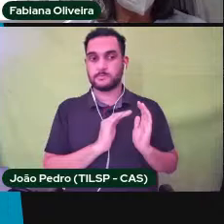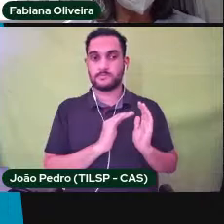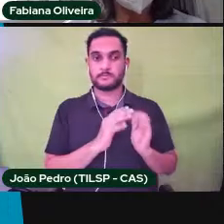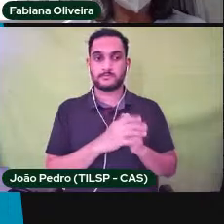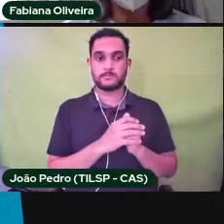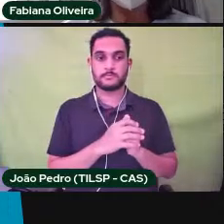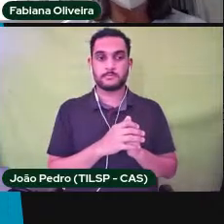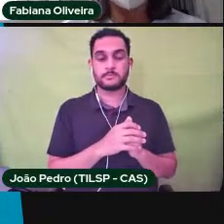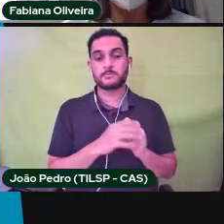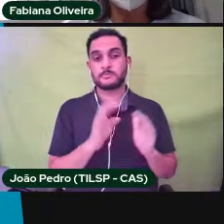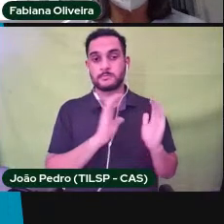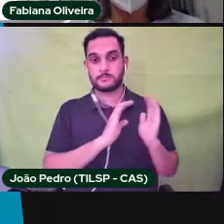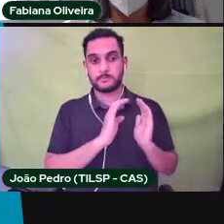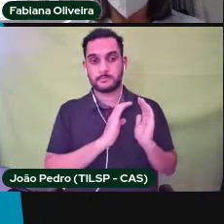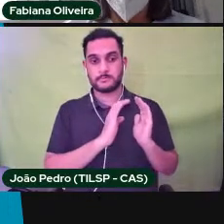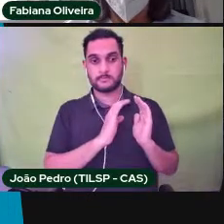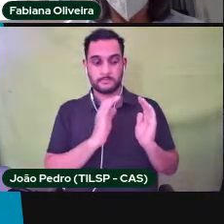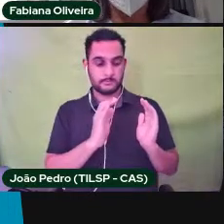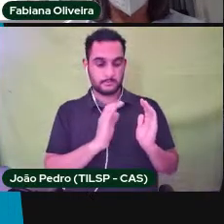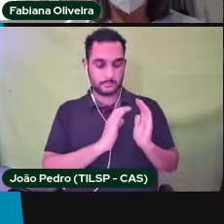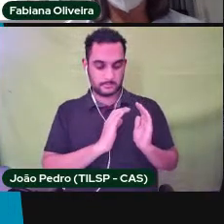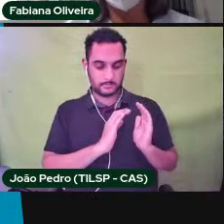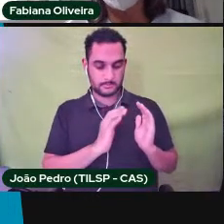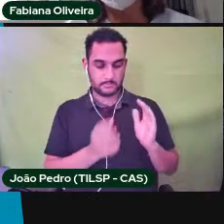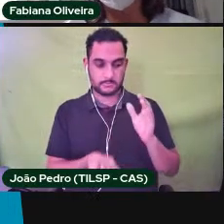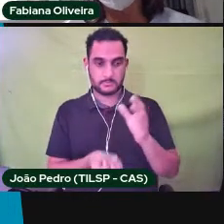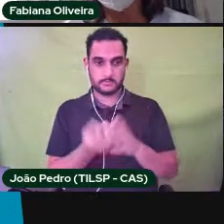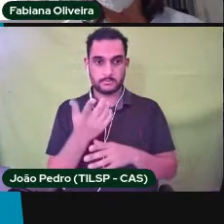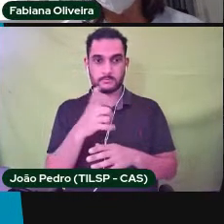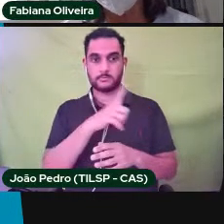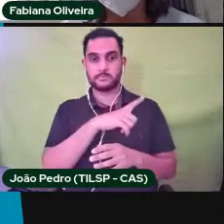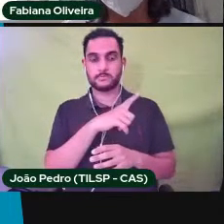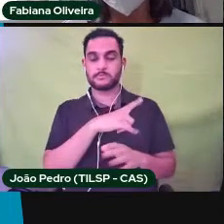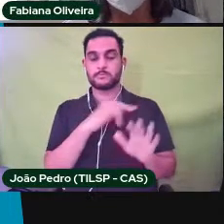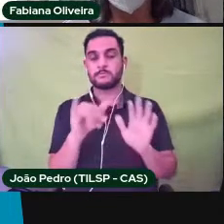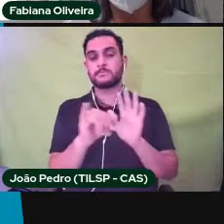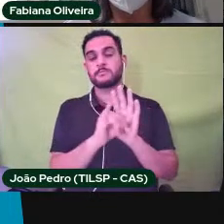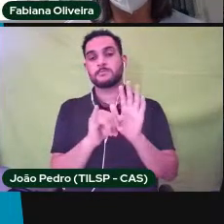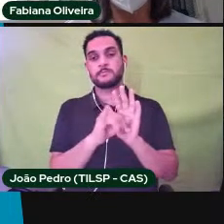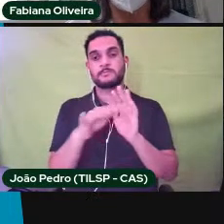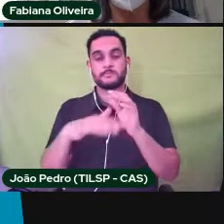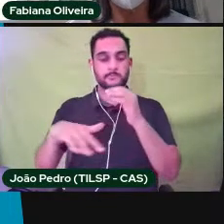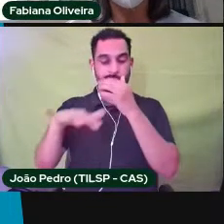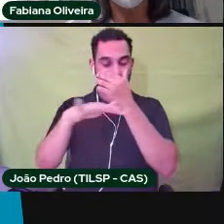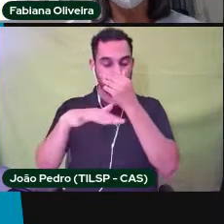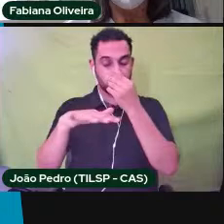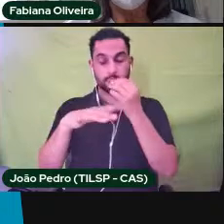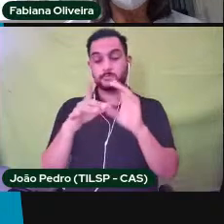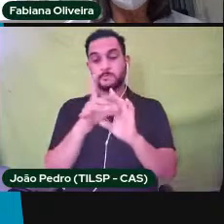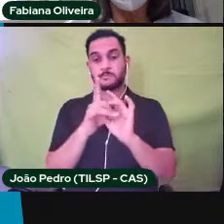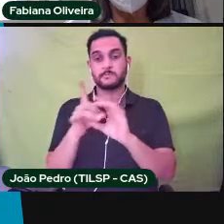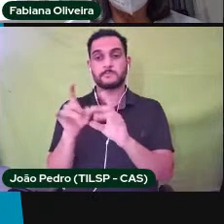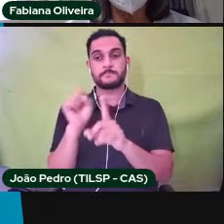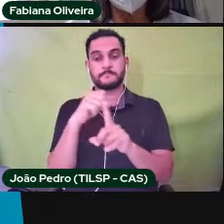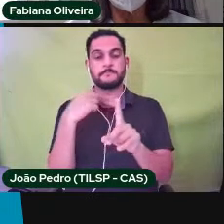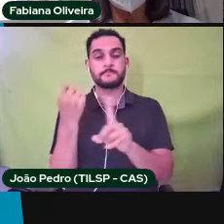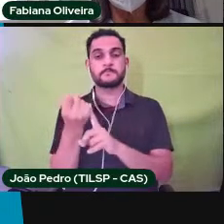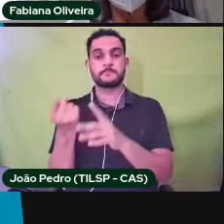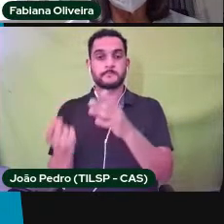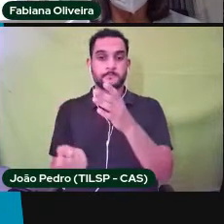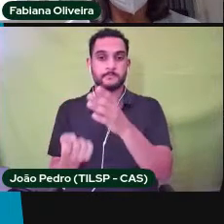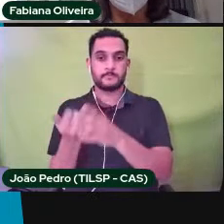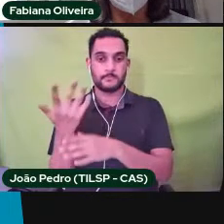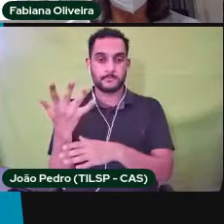são criadas, que elas recebem a sua identidade no contexto da assistência social, elas são criadas como uma entidade